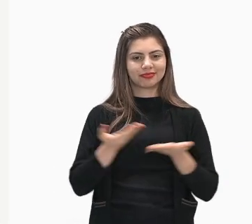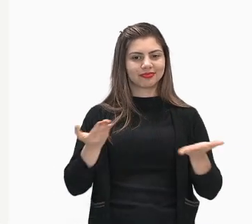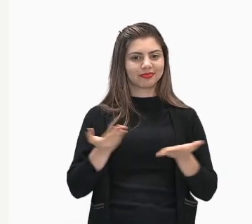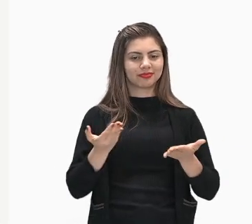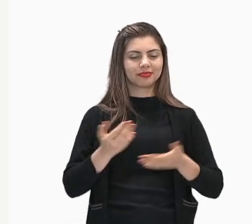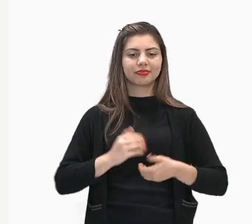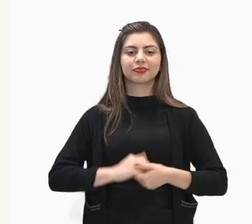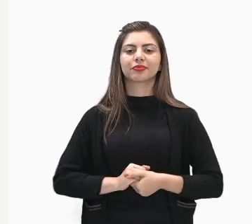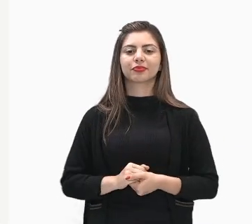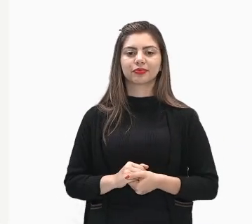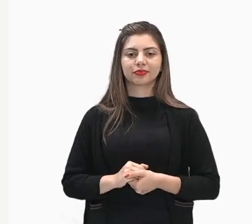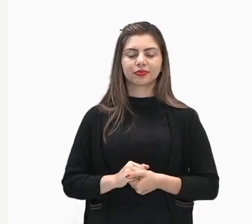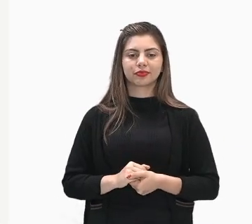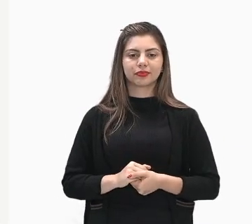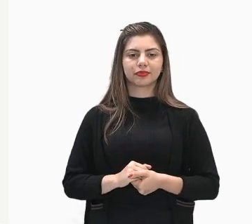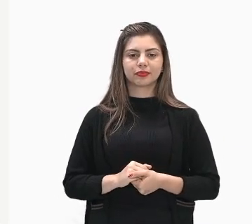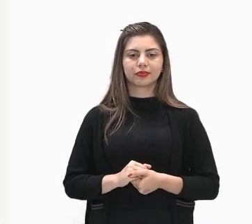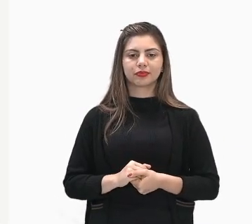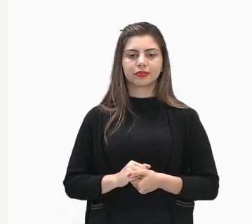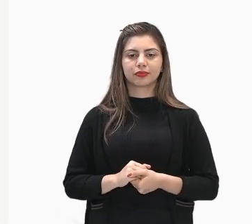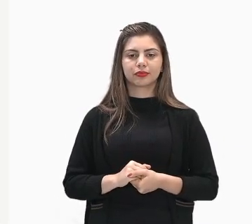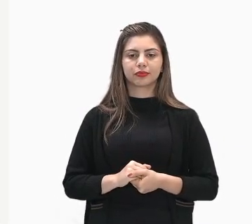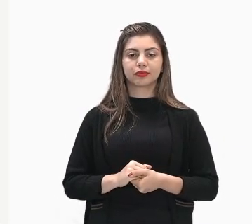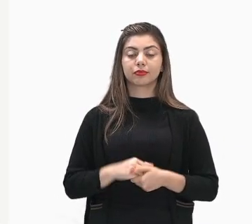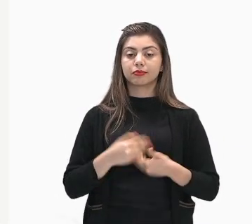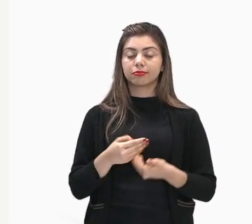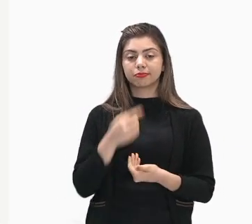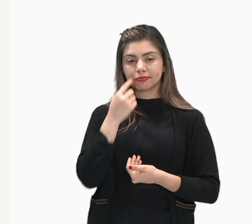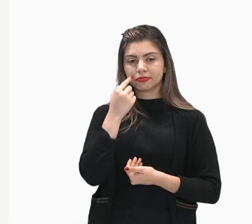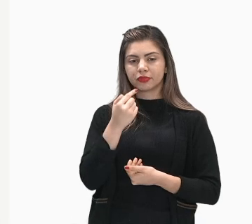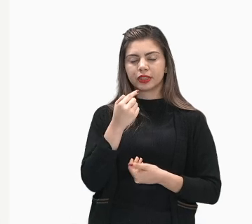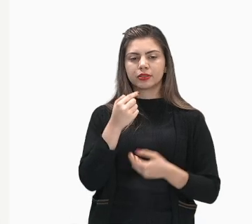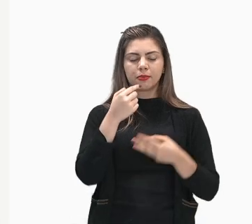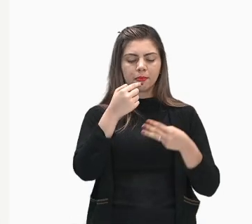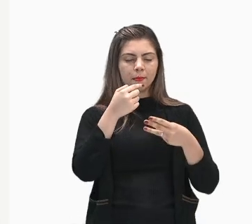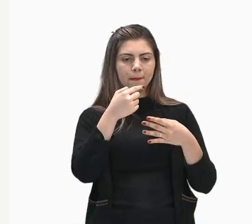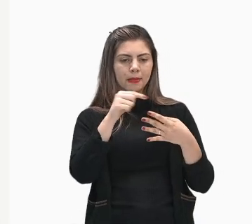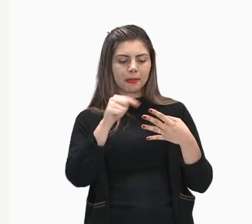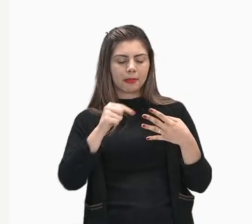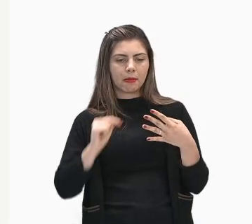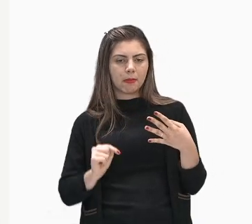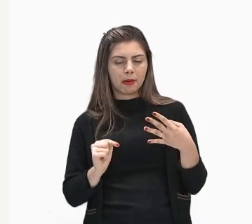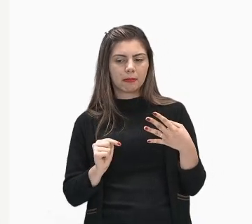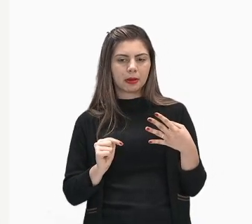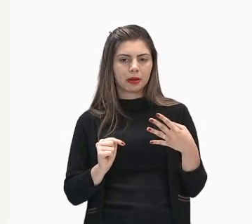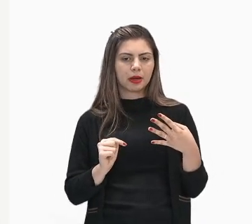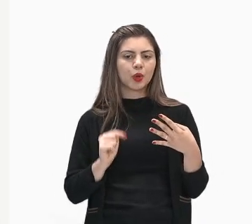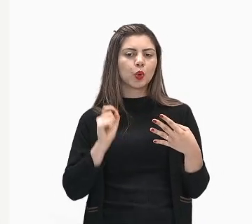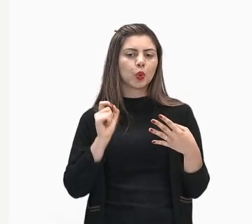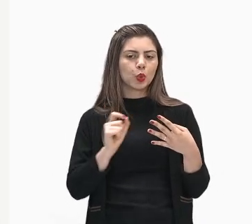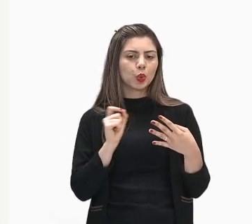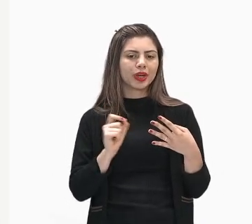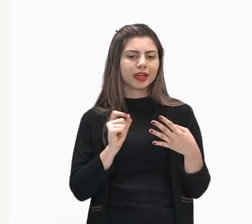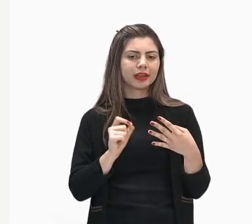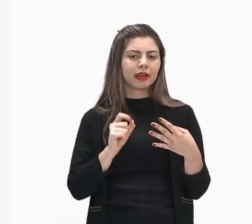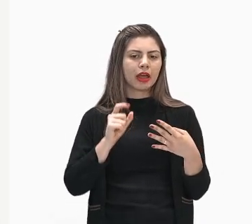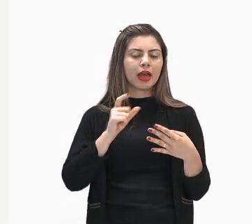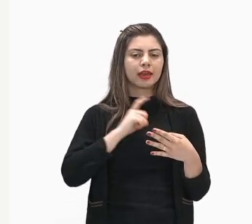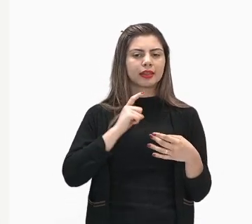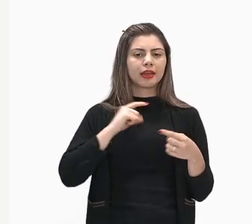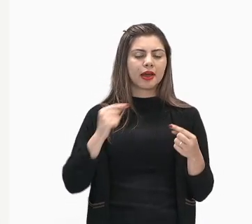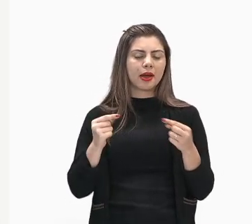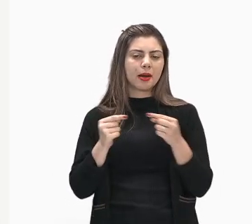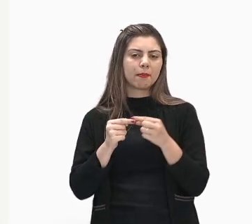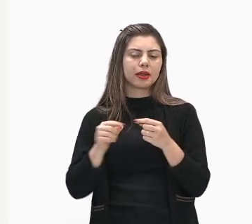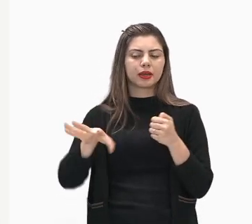ela aqui, pessoal. Olha, julgue as afirmações a seguir a respeito do princípio de